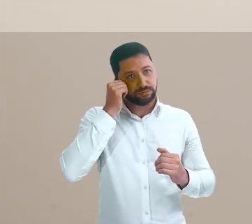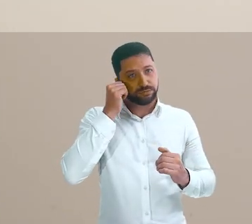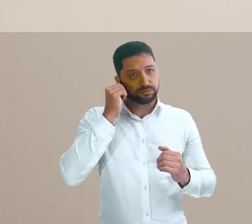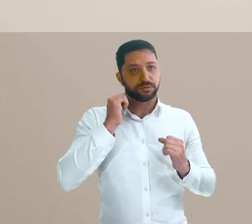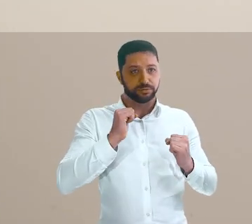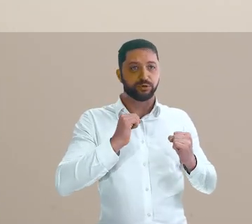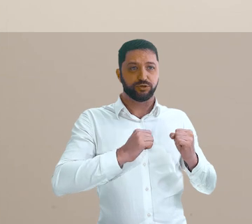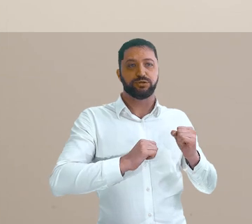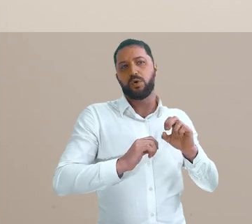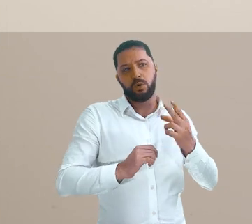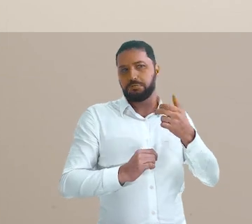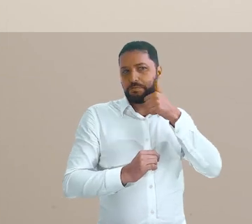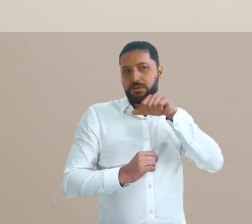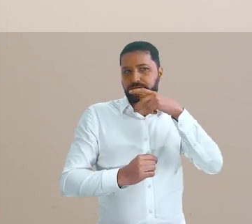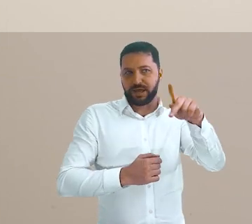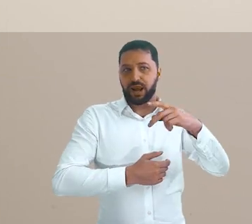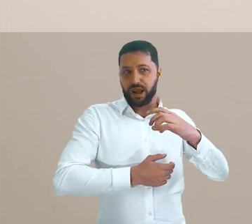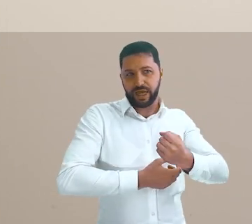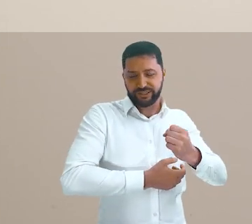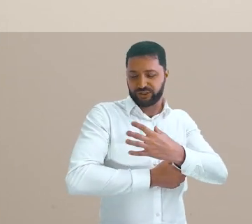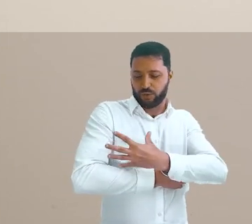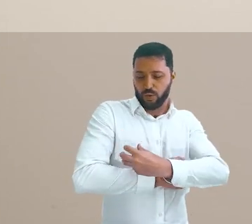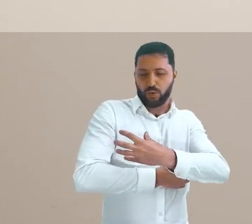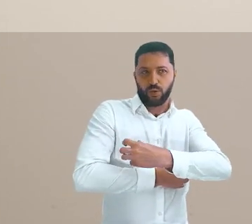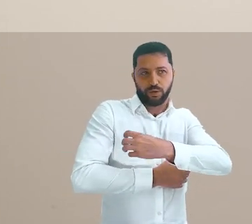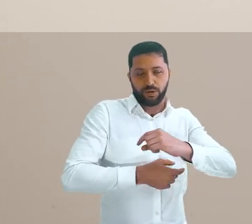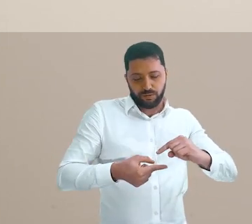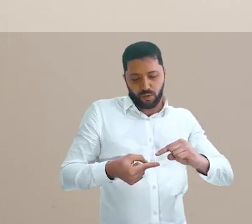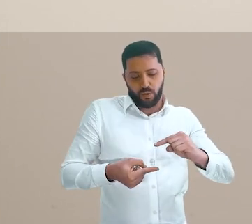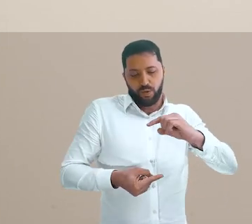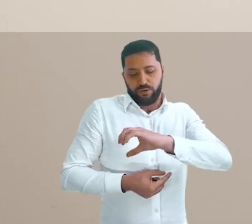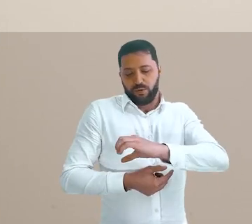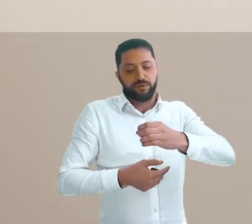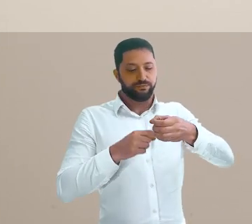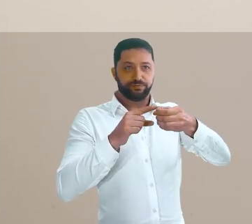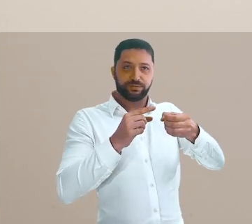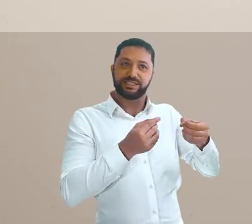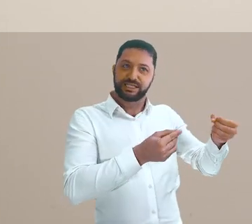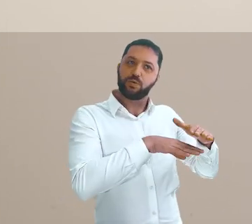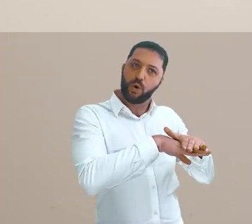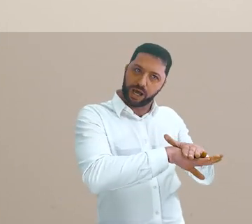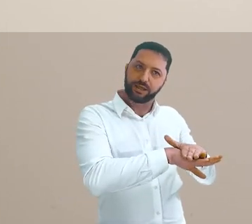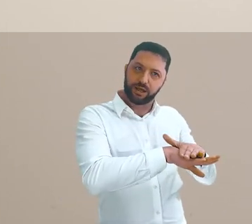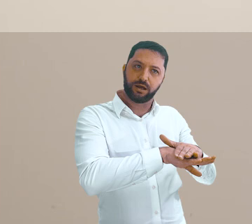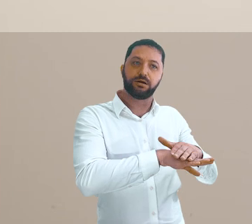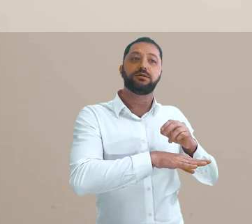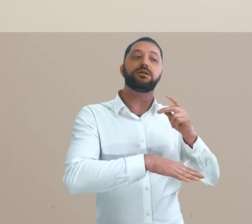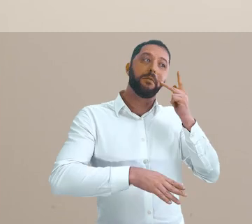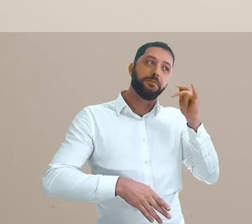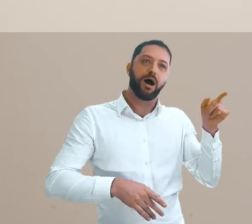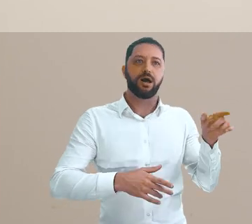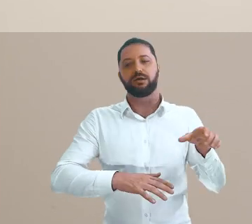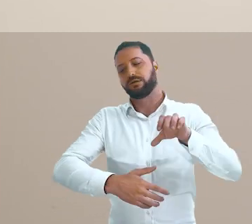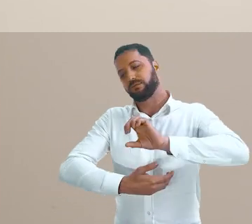apropriado, que possa substituir, ou tirar o leite materno e deixar reservado, né?